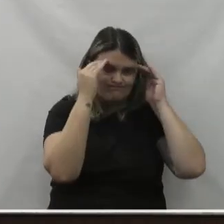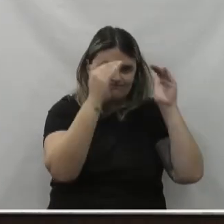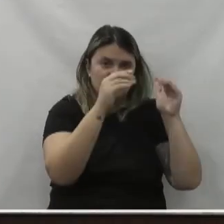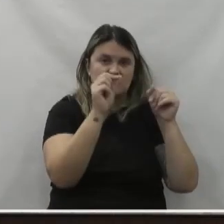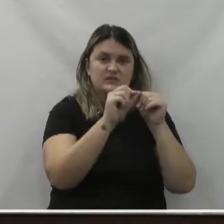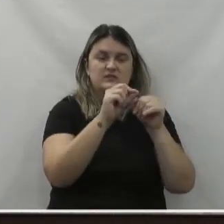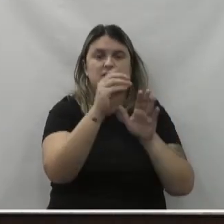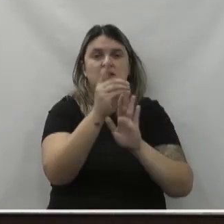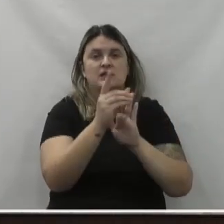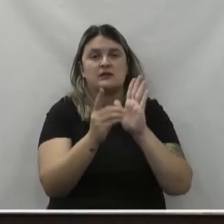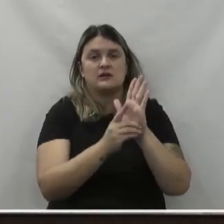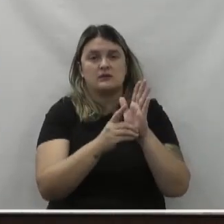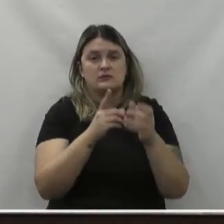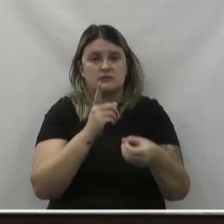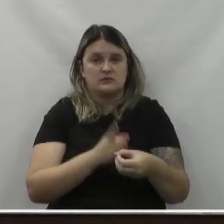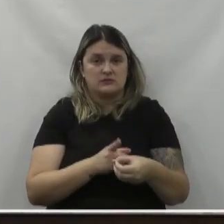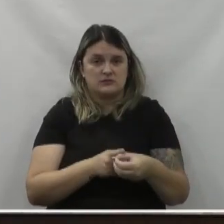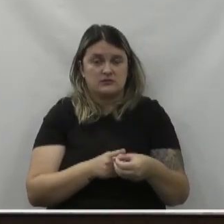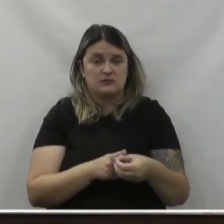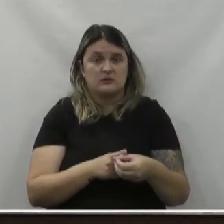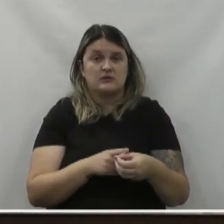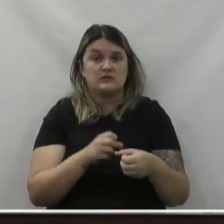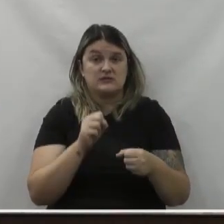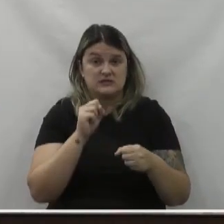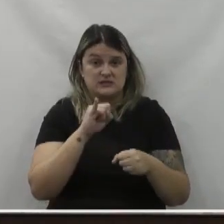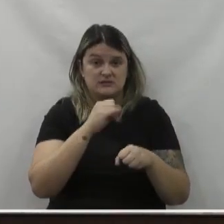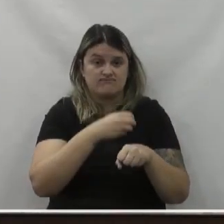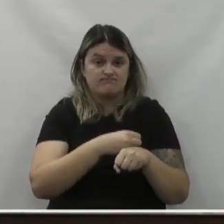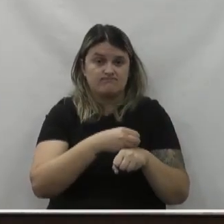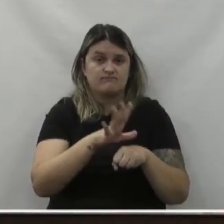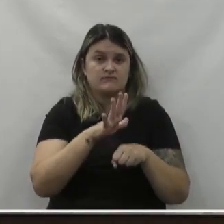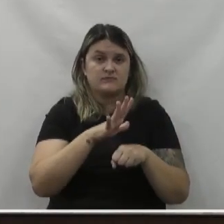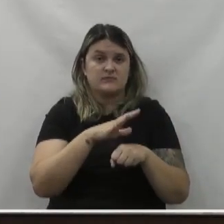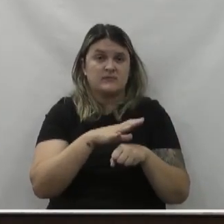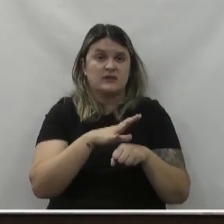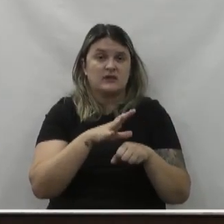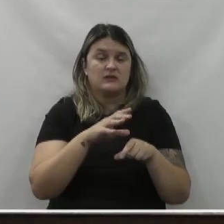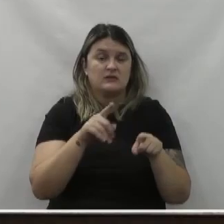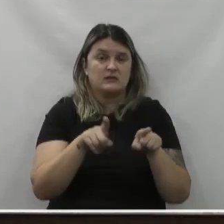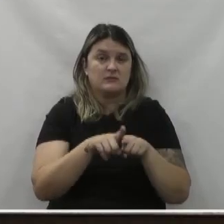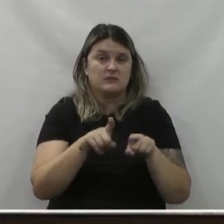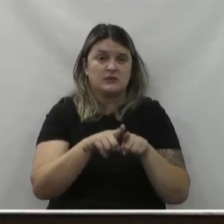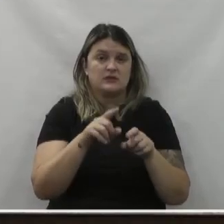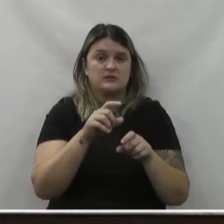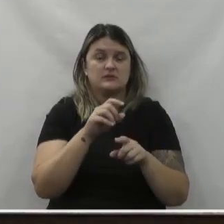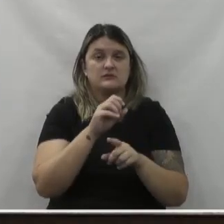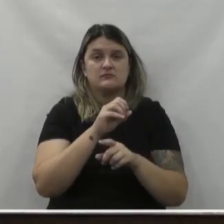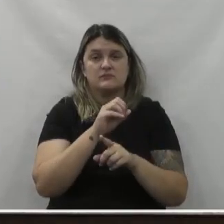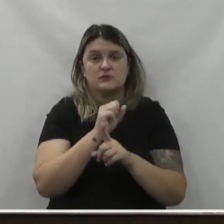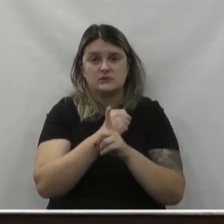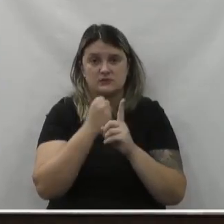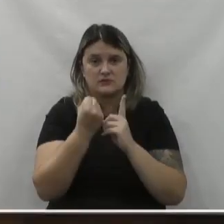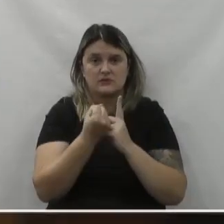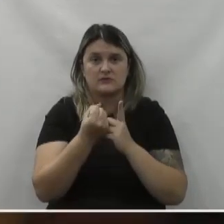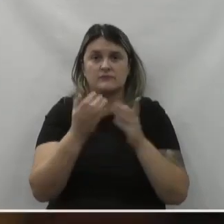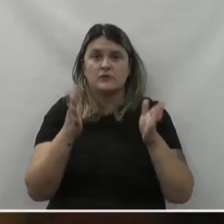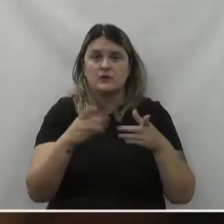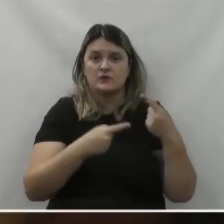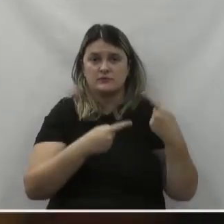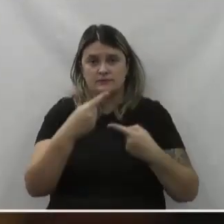decreto municipal, com ampla divulgação junto aos órgãos competentes e à sociedade civil. Em